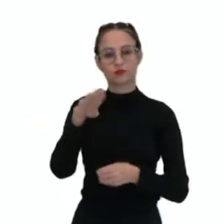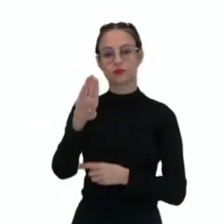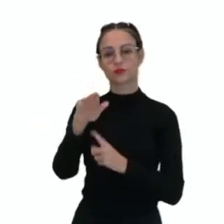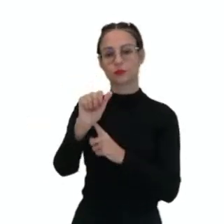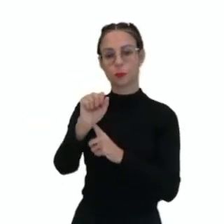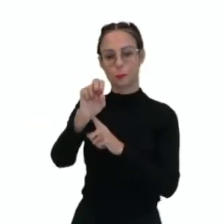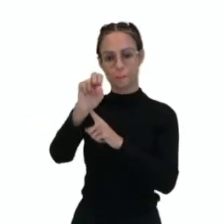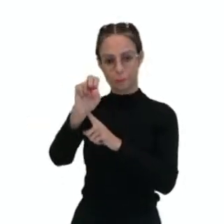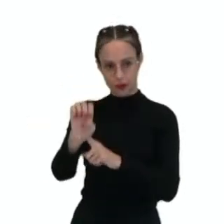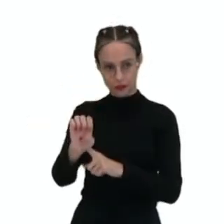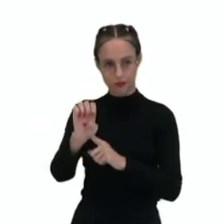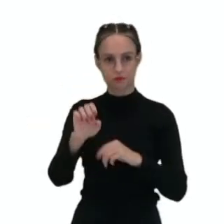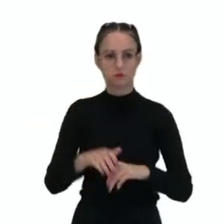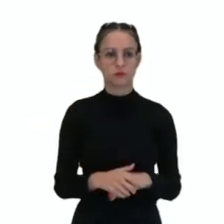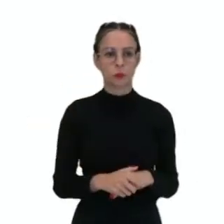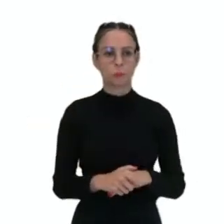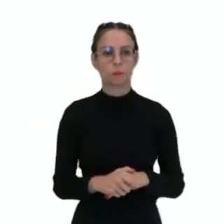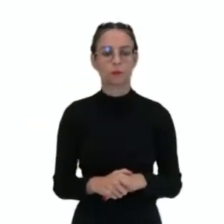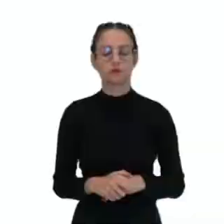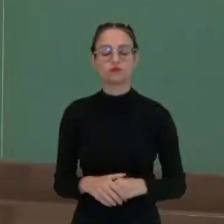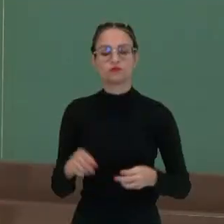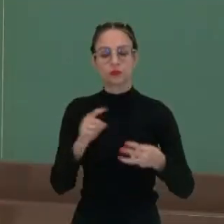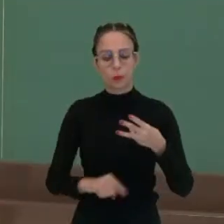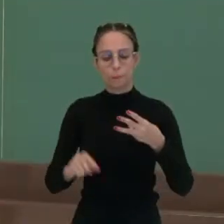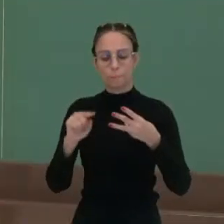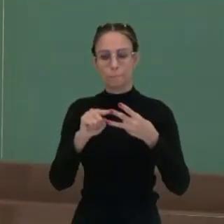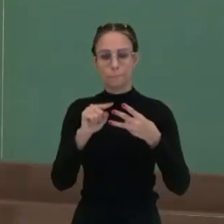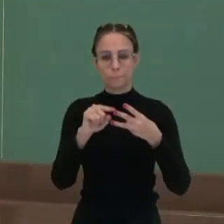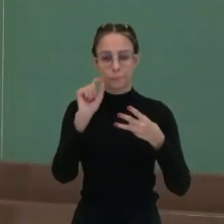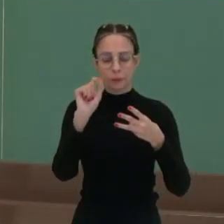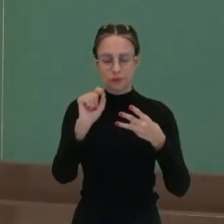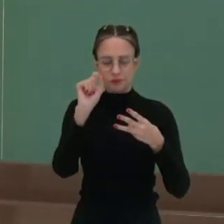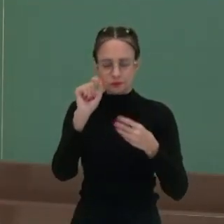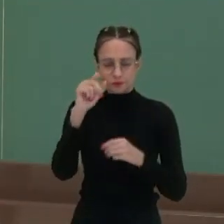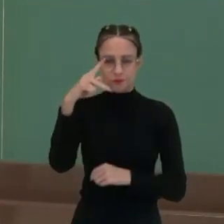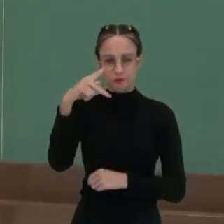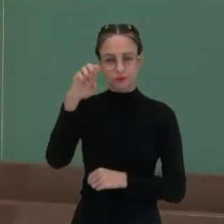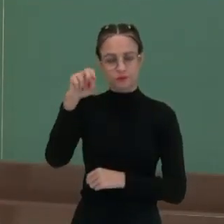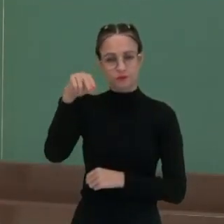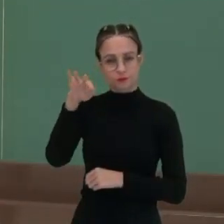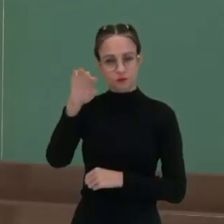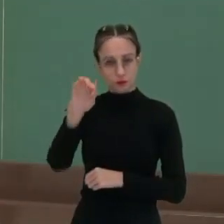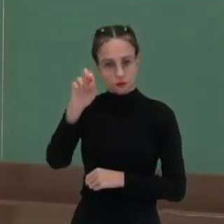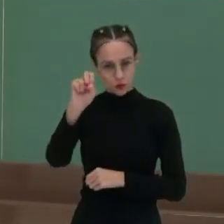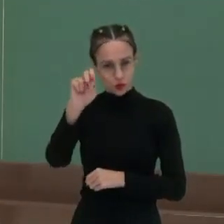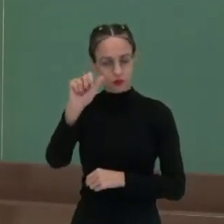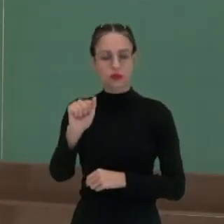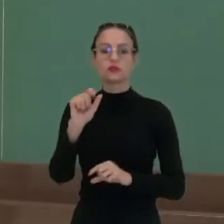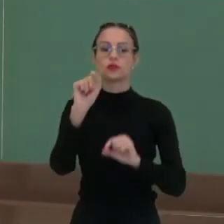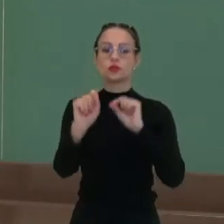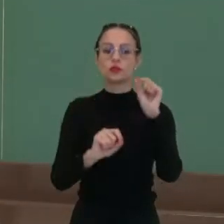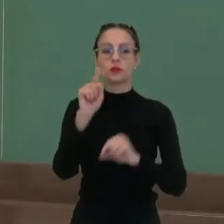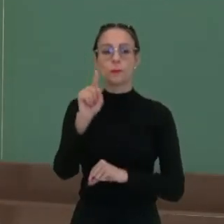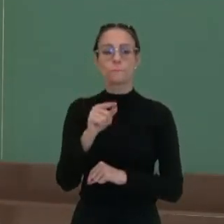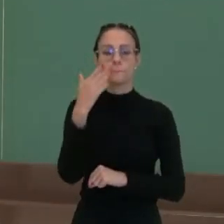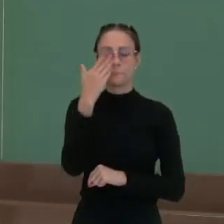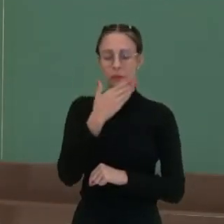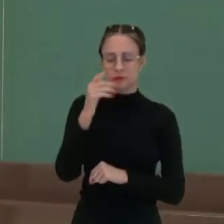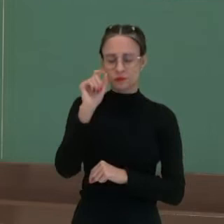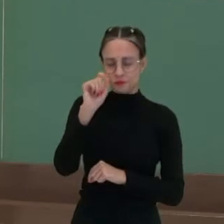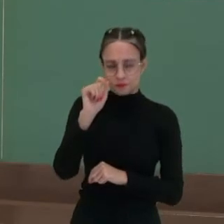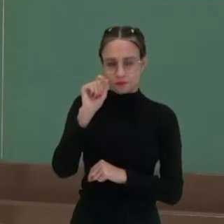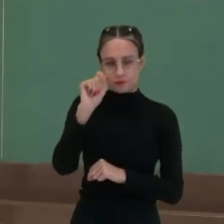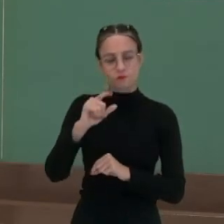bases nitrogenadas. Tem também a pentose. A pentose é um açúcar que